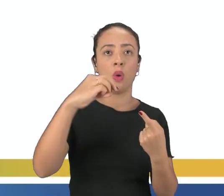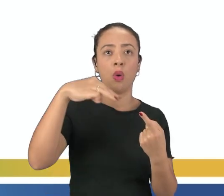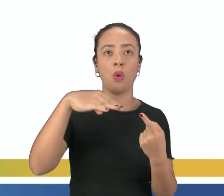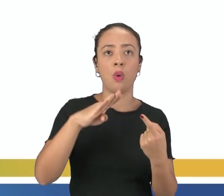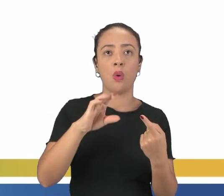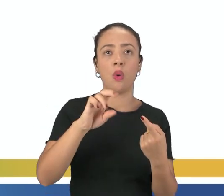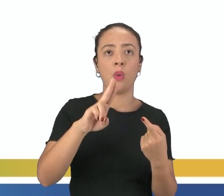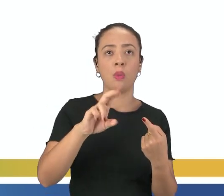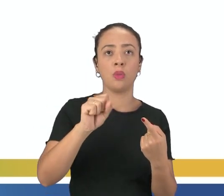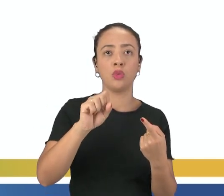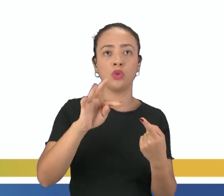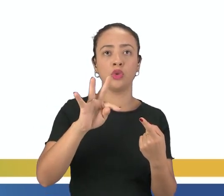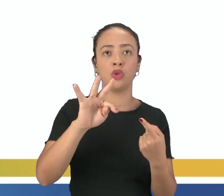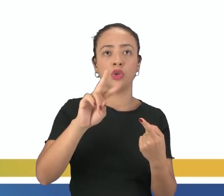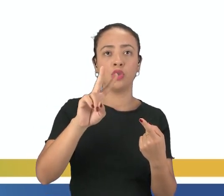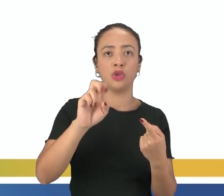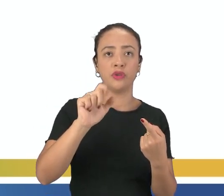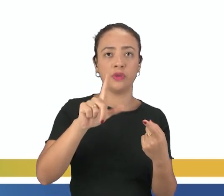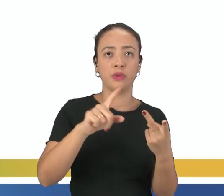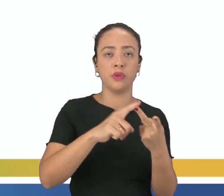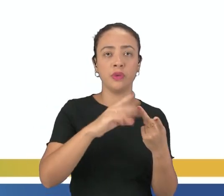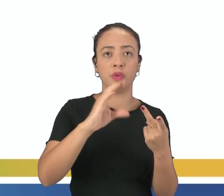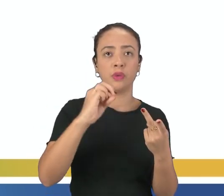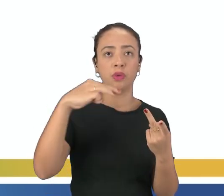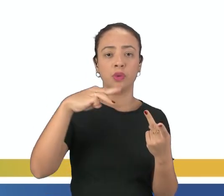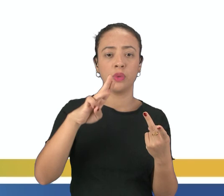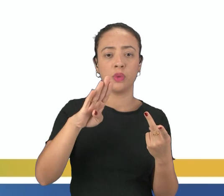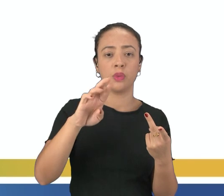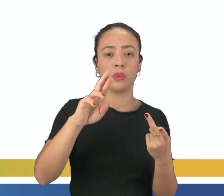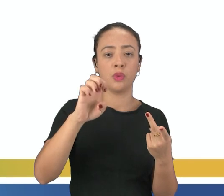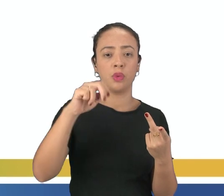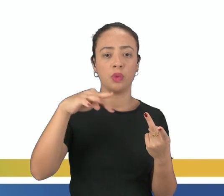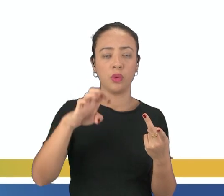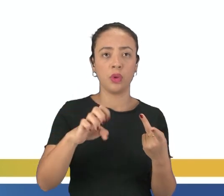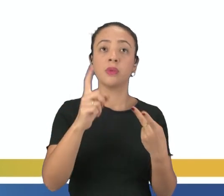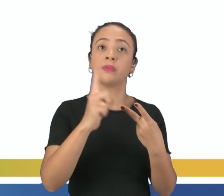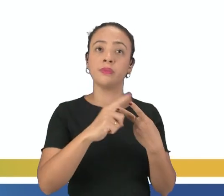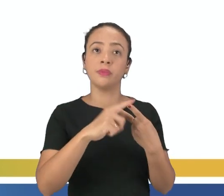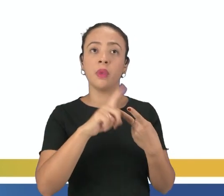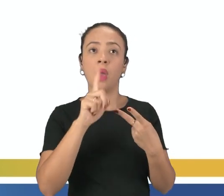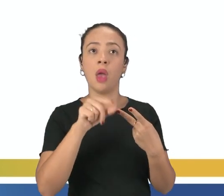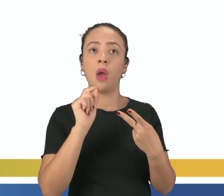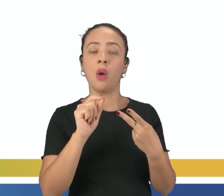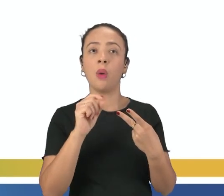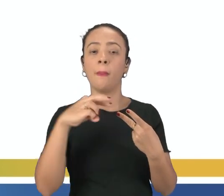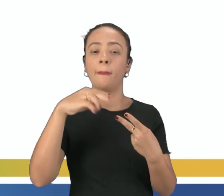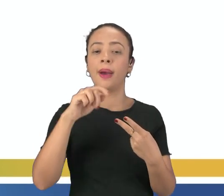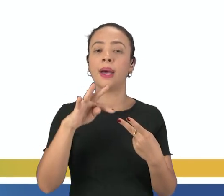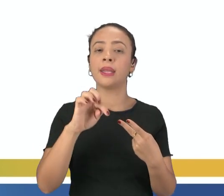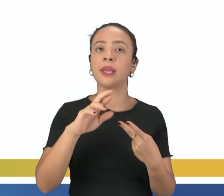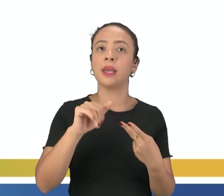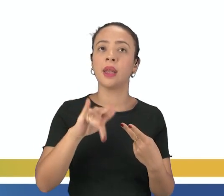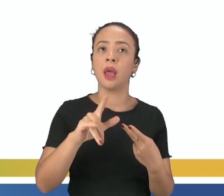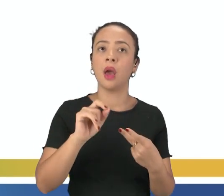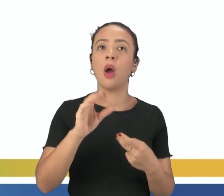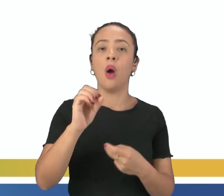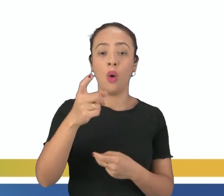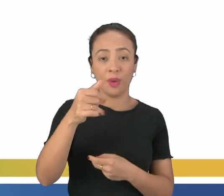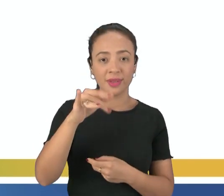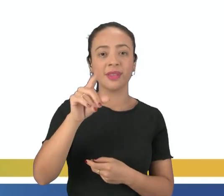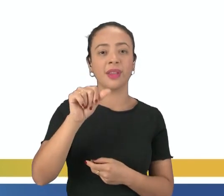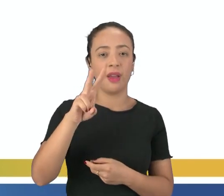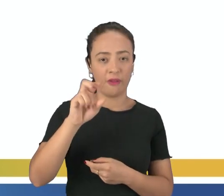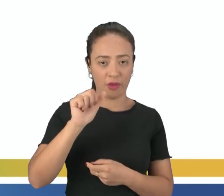Então, combustível é o material, vamos completar, oxidável, que pode ser sólido,